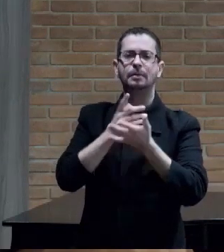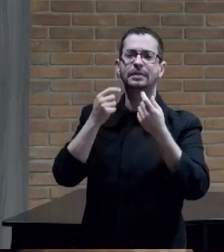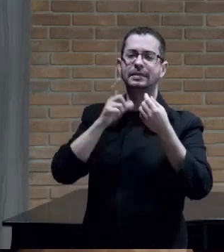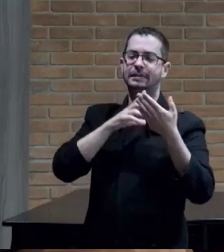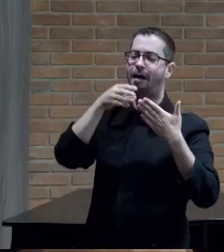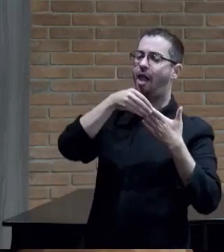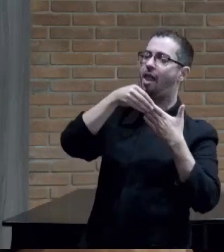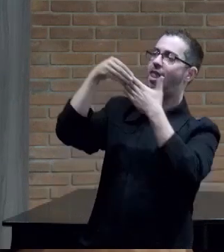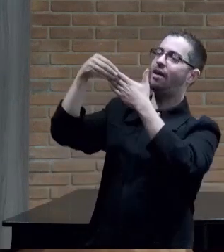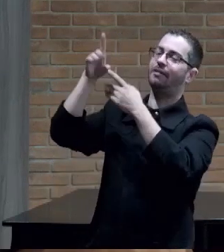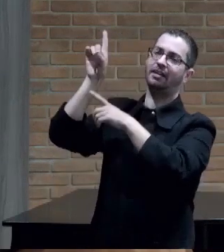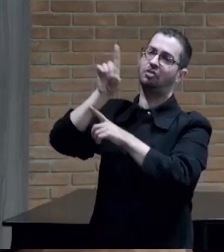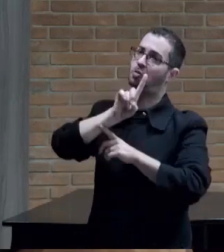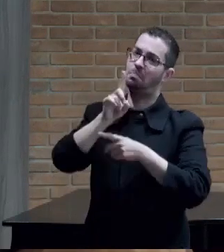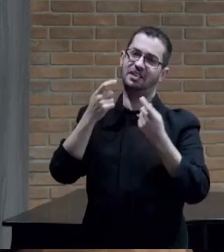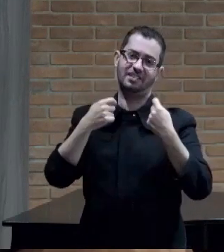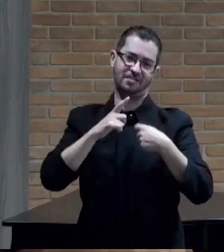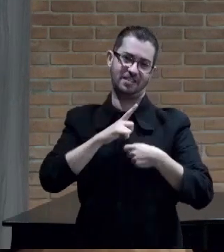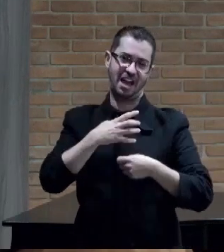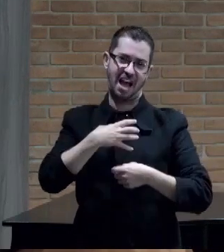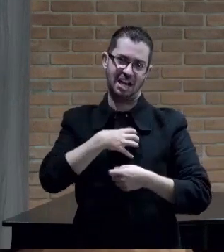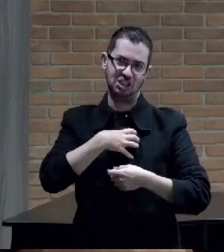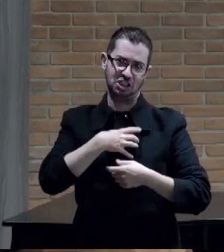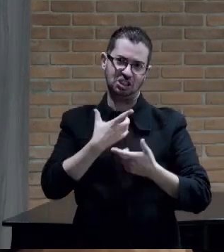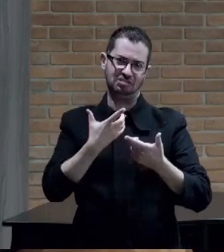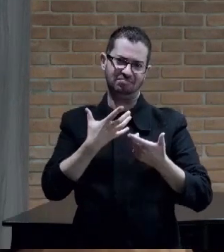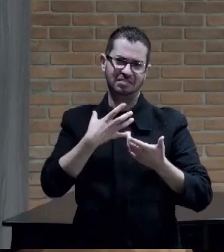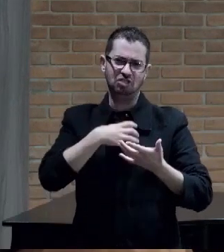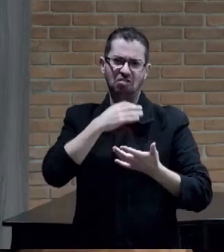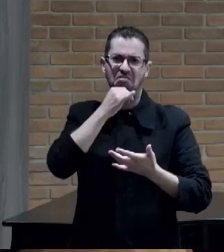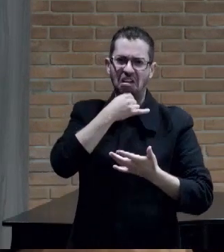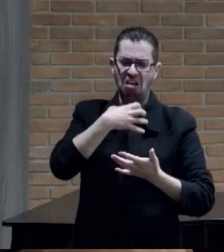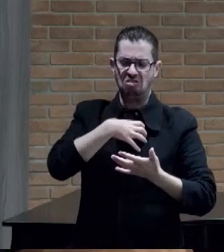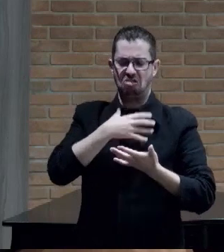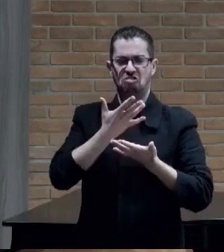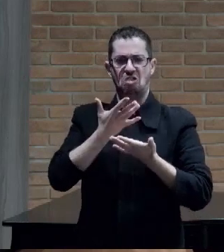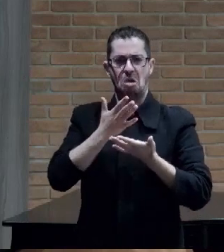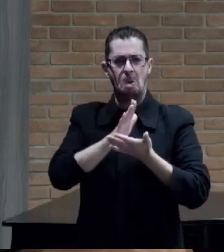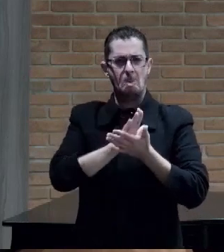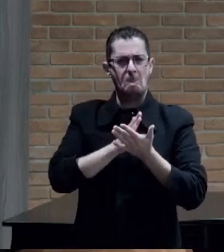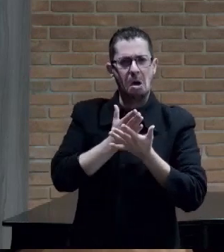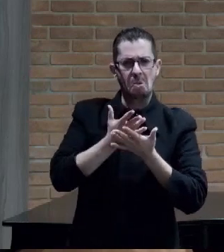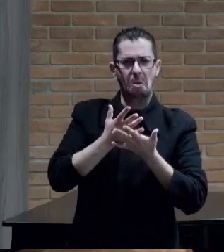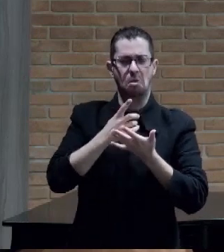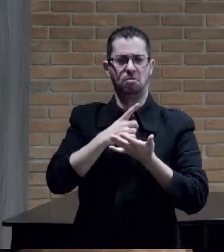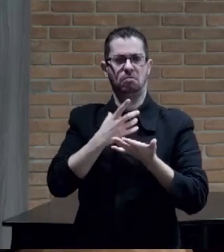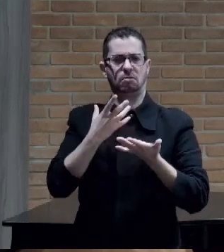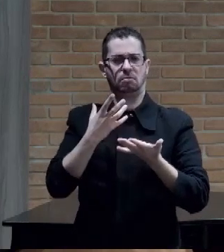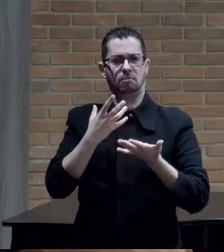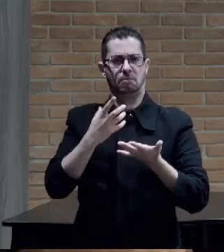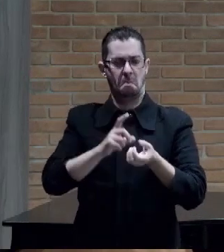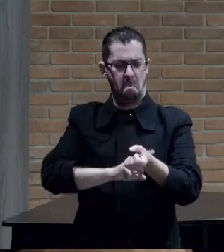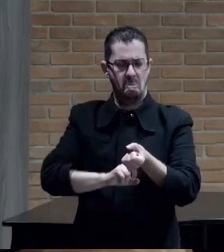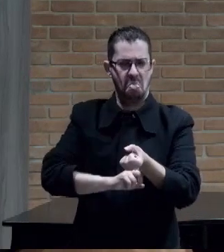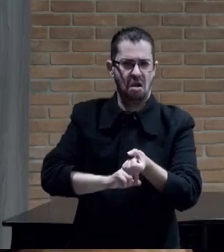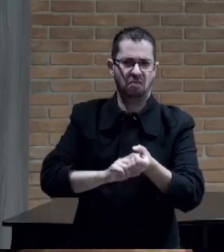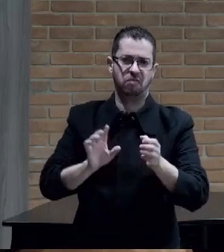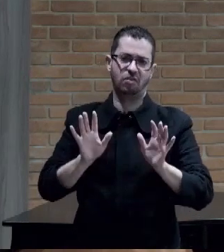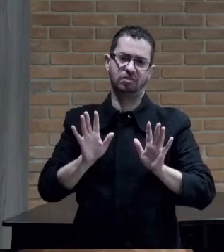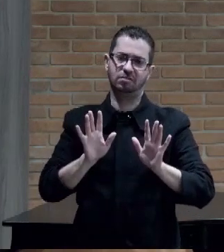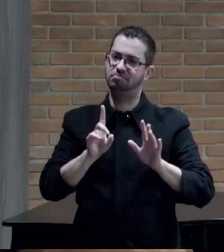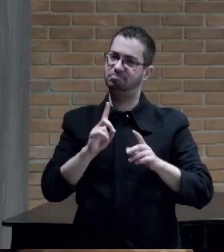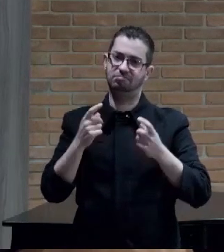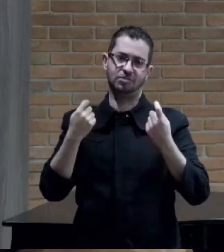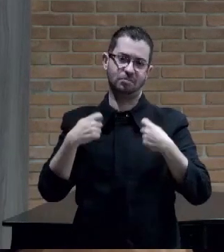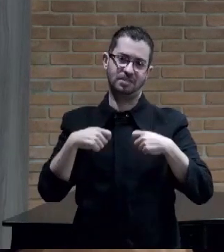ficar chateado. Você não tem que ficar magoado. Você não tem que ficar bicudo. Você tem que fazer com